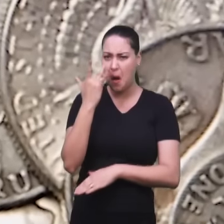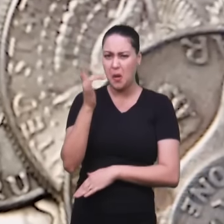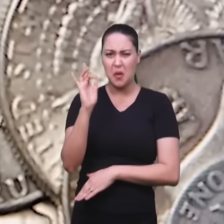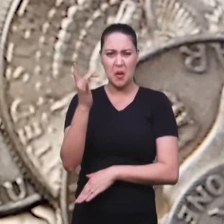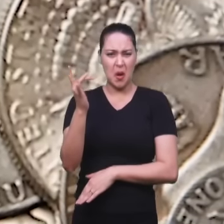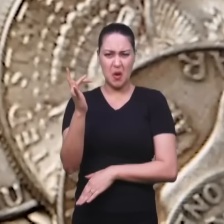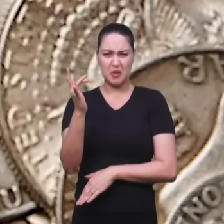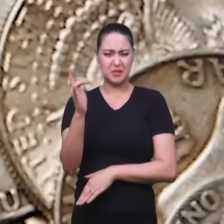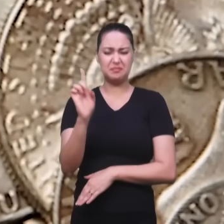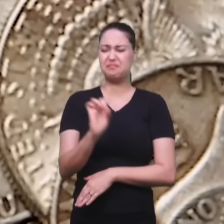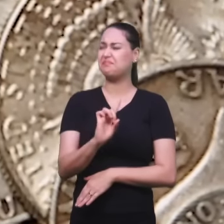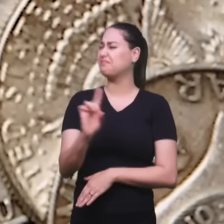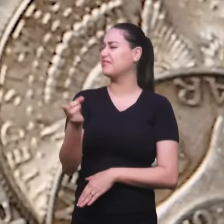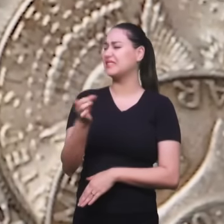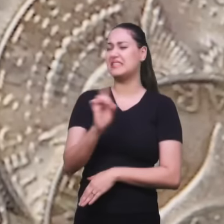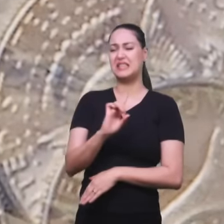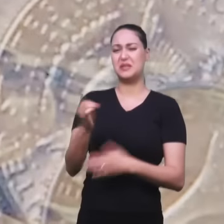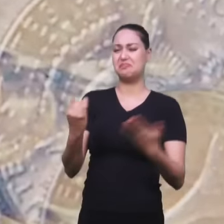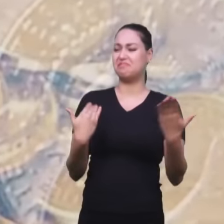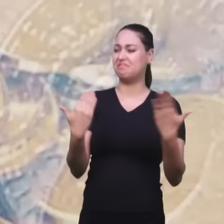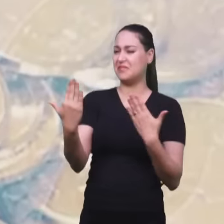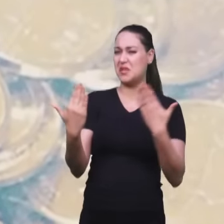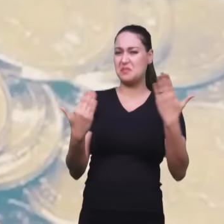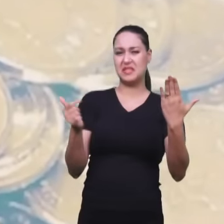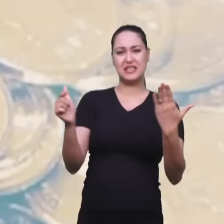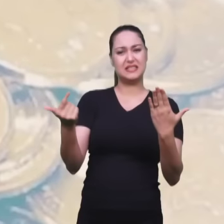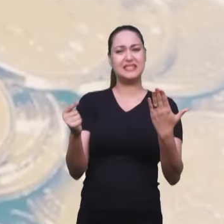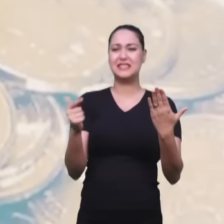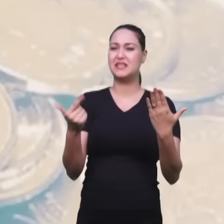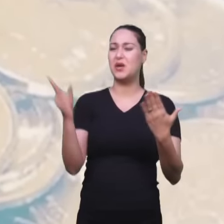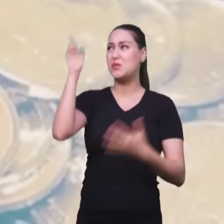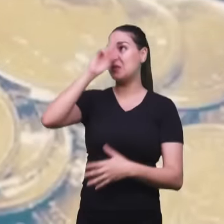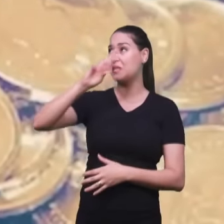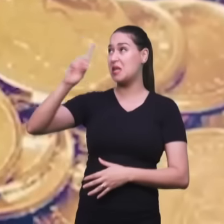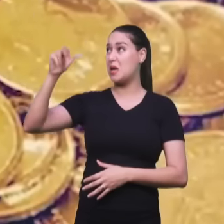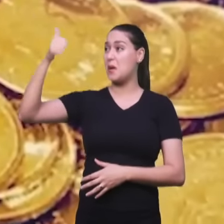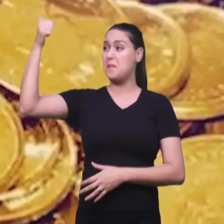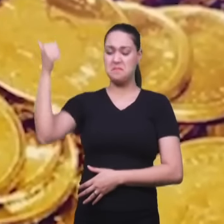Nem se compara Ouro